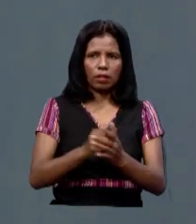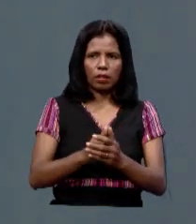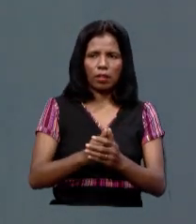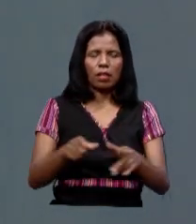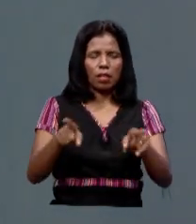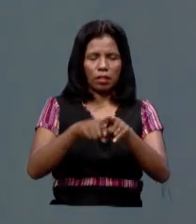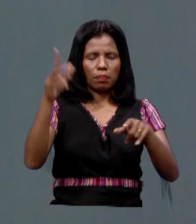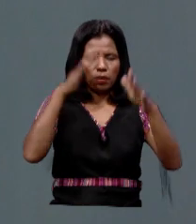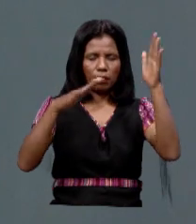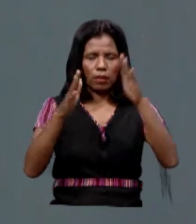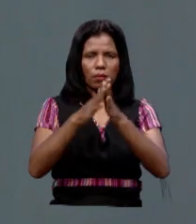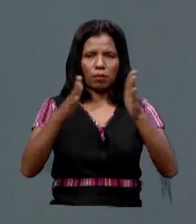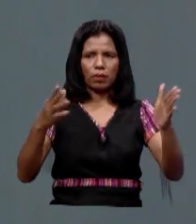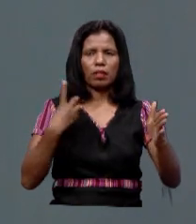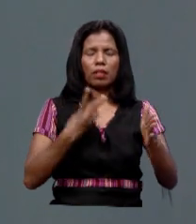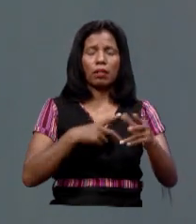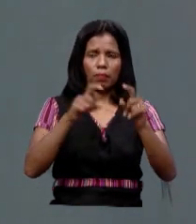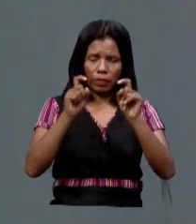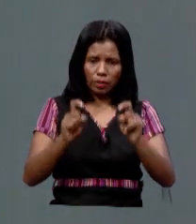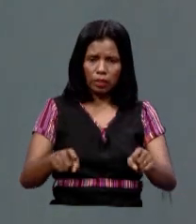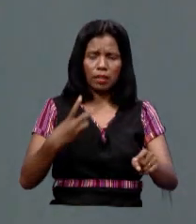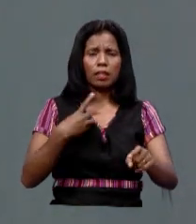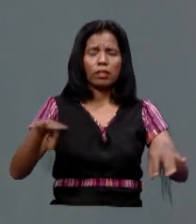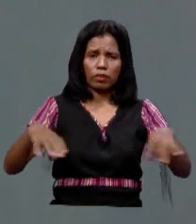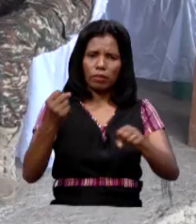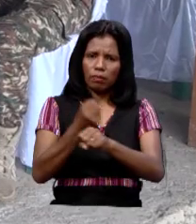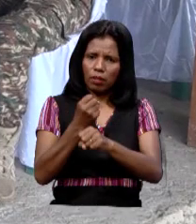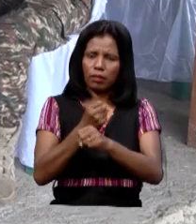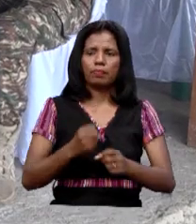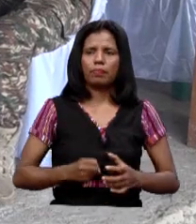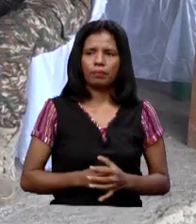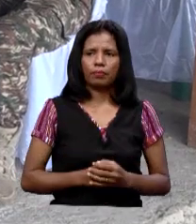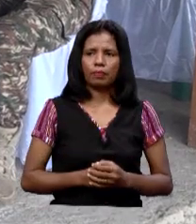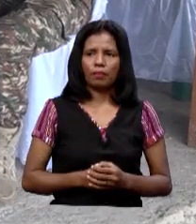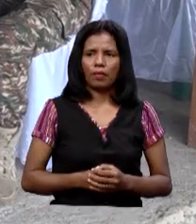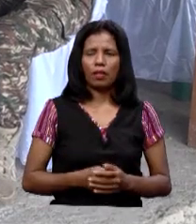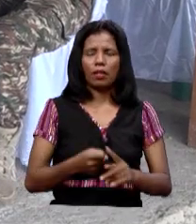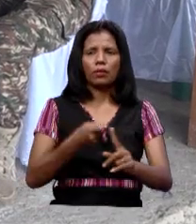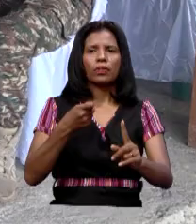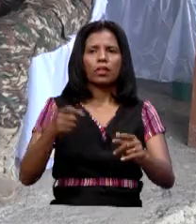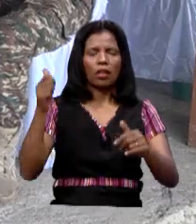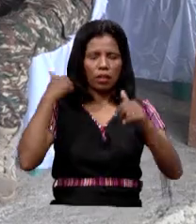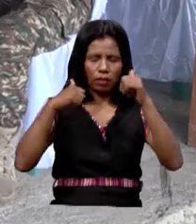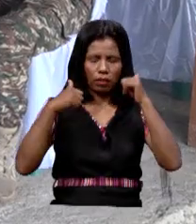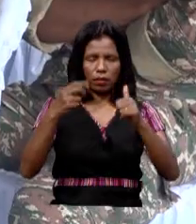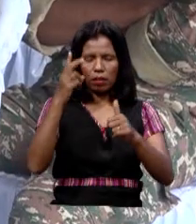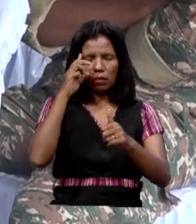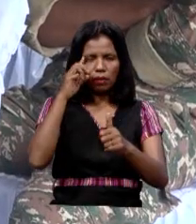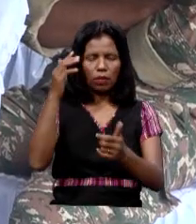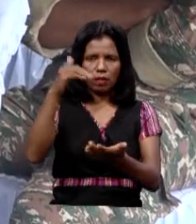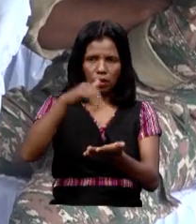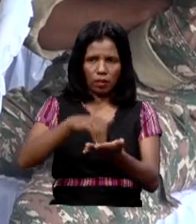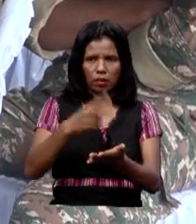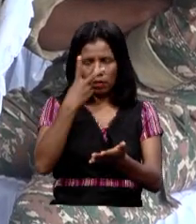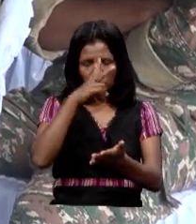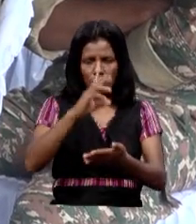baik. Persis itu tinggi esforsu terus makas. Leu se atividade ne atu halo reflexão ha mutuk ho di hare